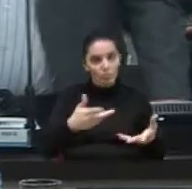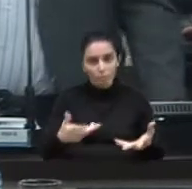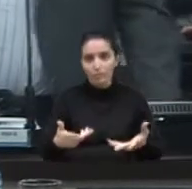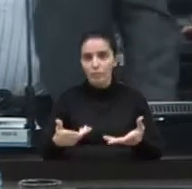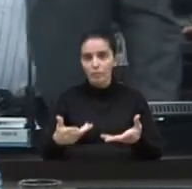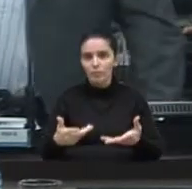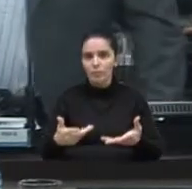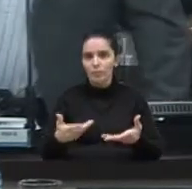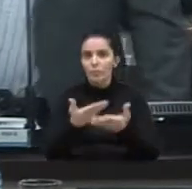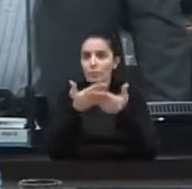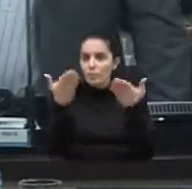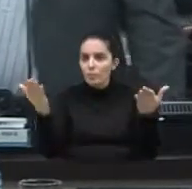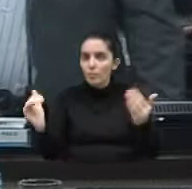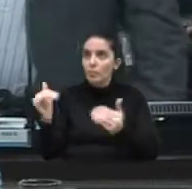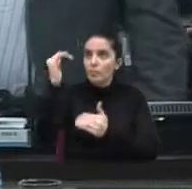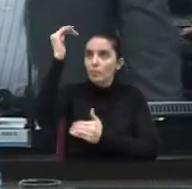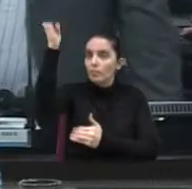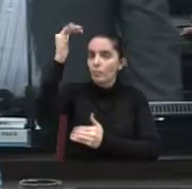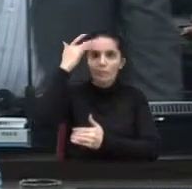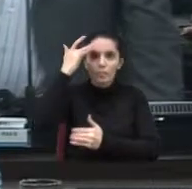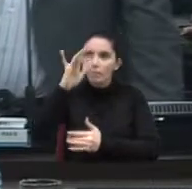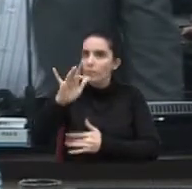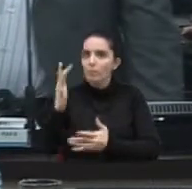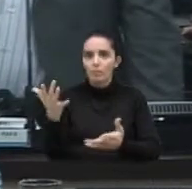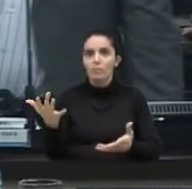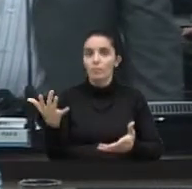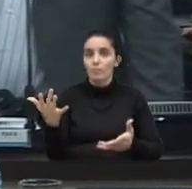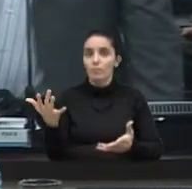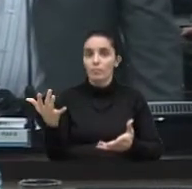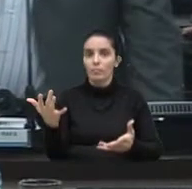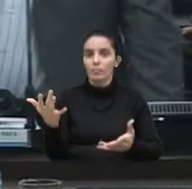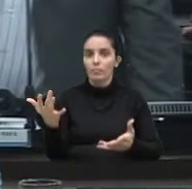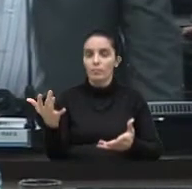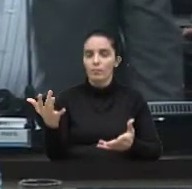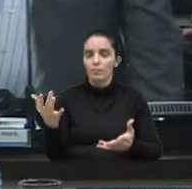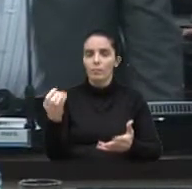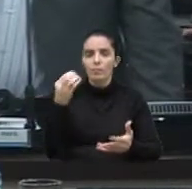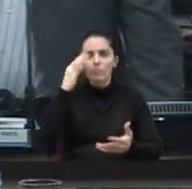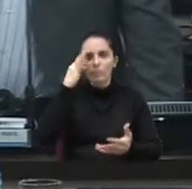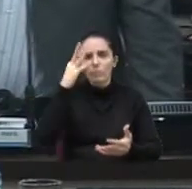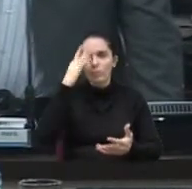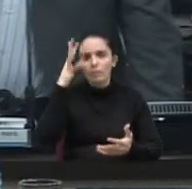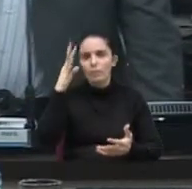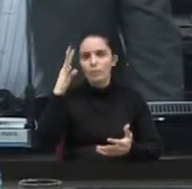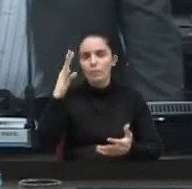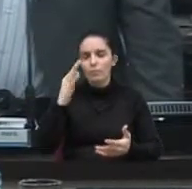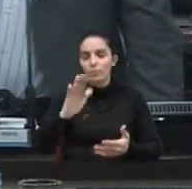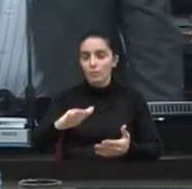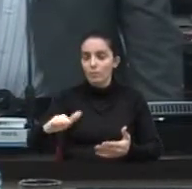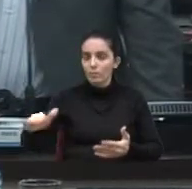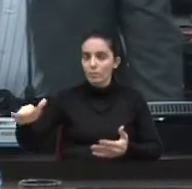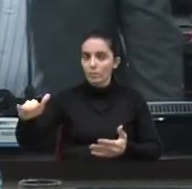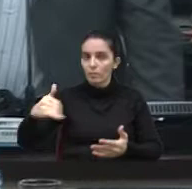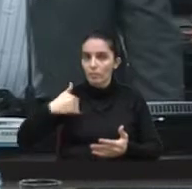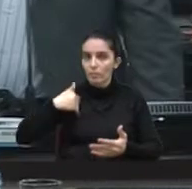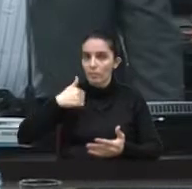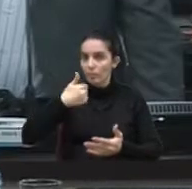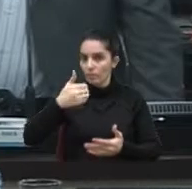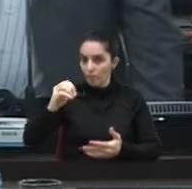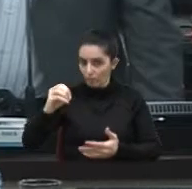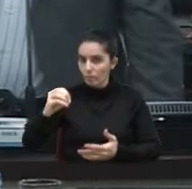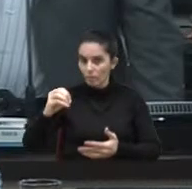determinadas questões. Imagine para uma criança, 10 anos para mim é uma criança, que passa por uma situação dessa, né, que acaba